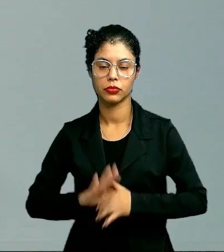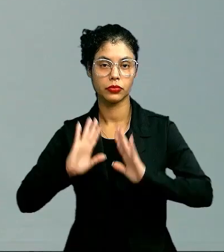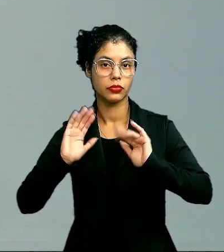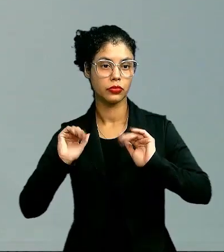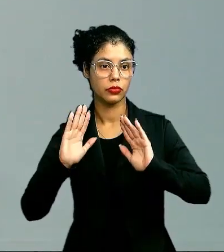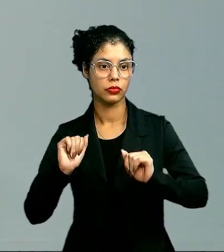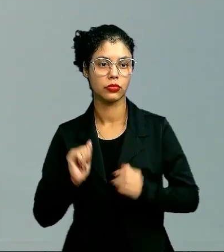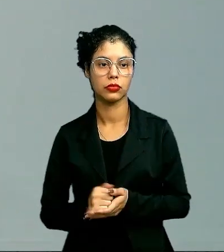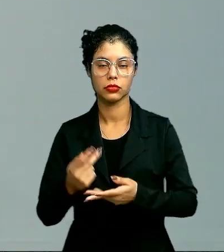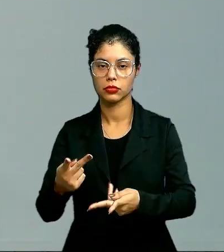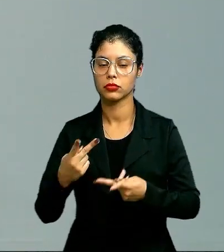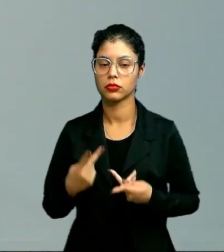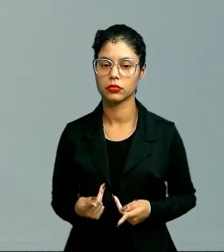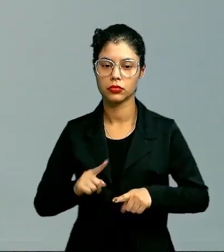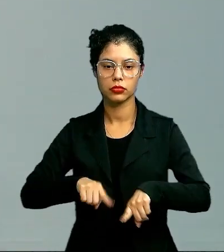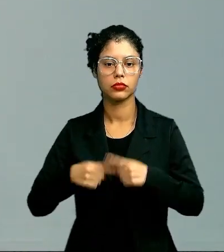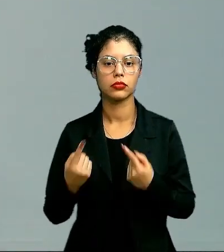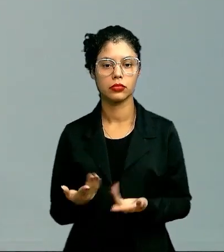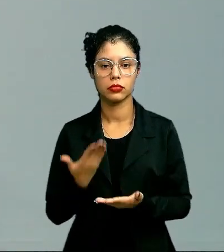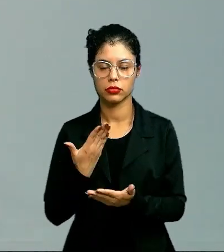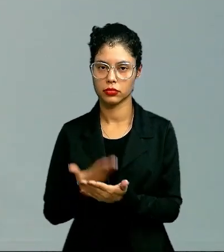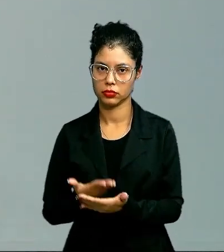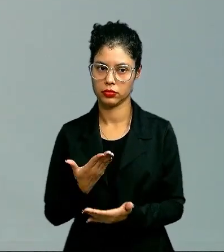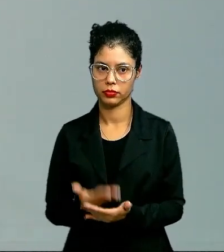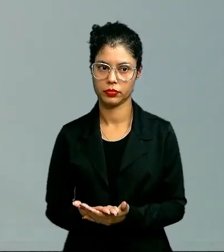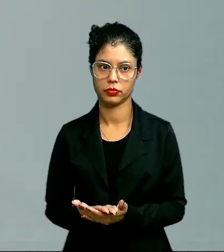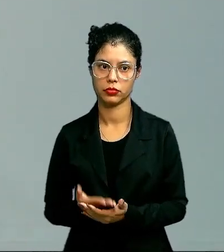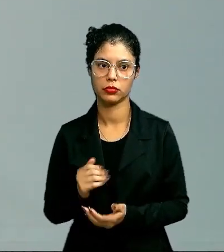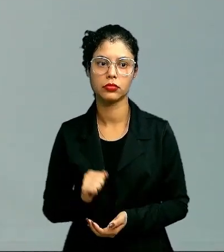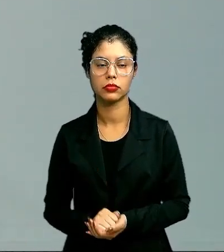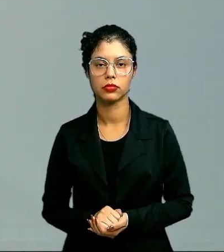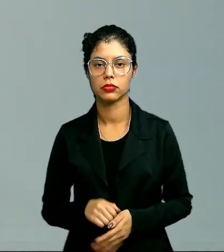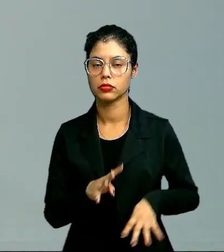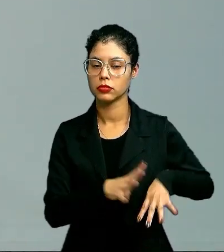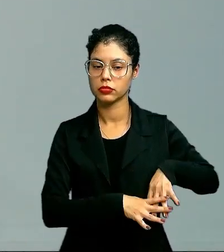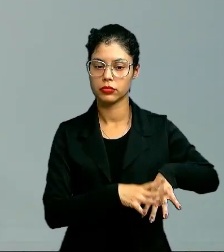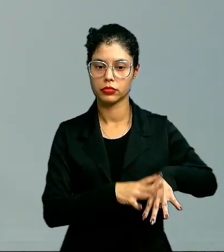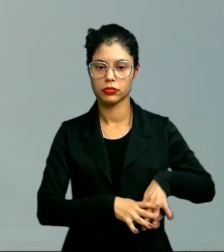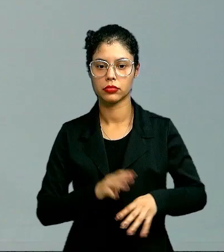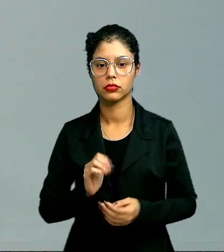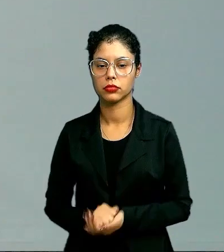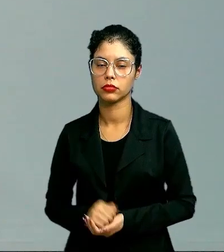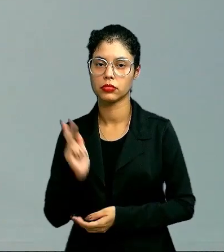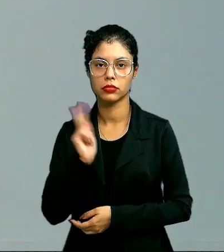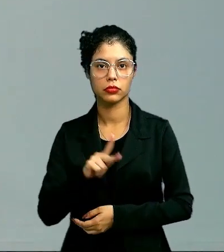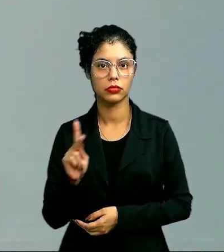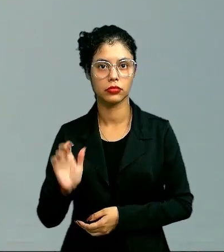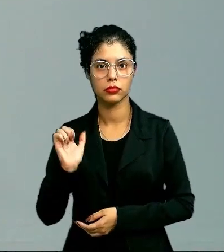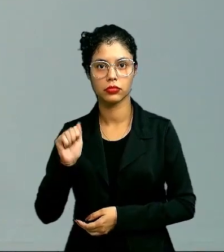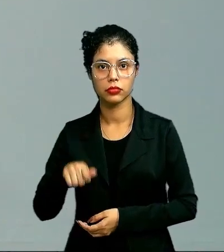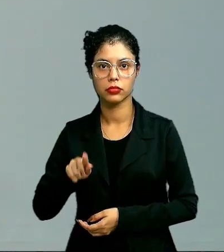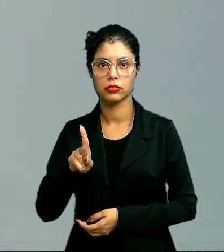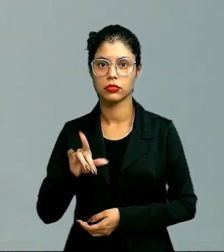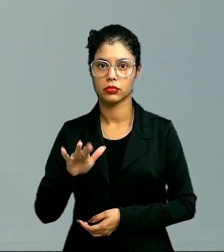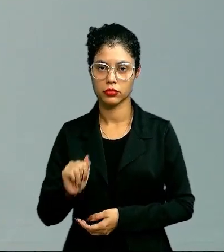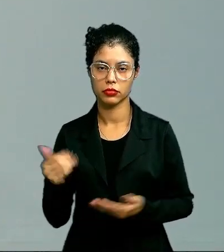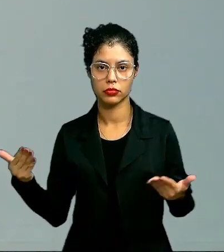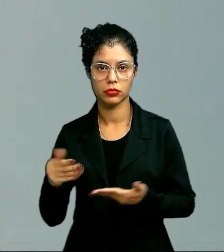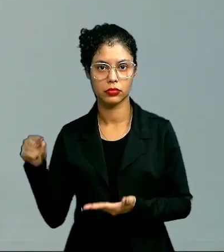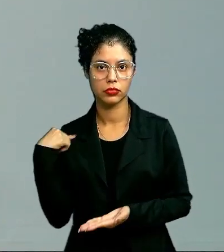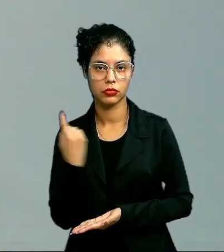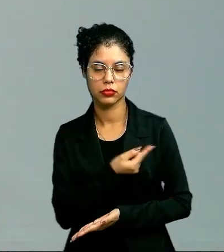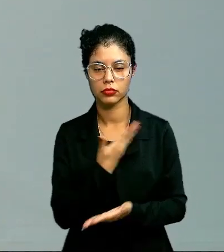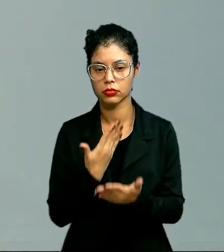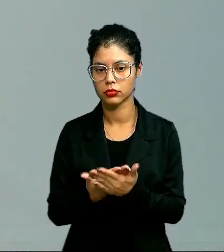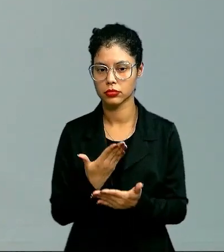Olá sejam muito bem-vindos a mais uma aula de matemática eu sou o professor Áquila E hoje nós